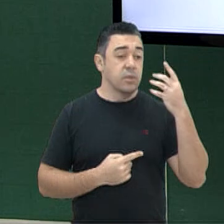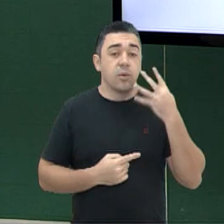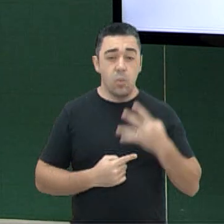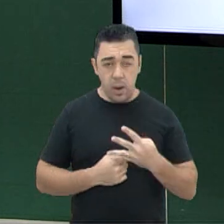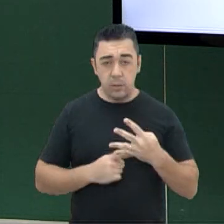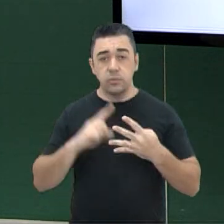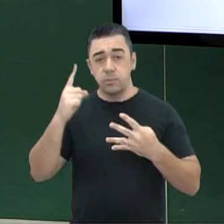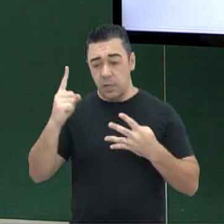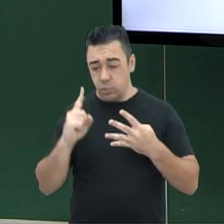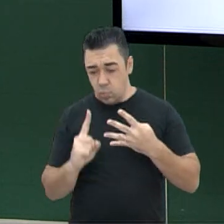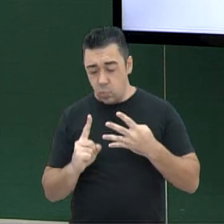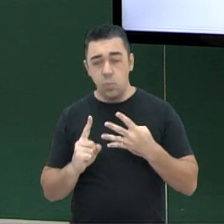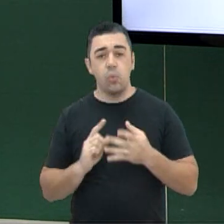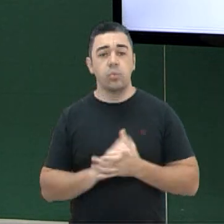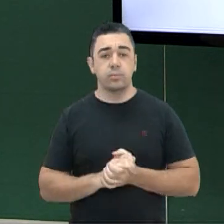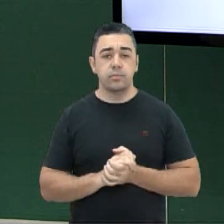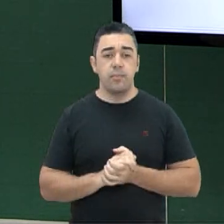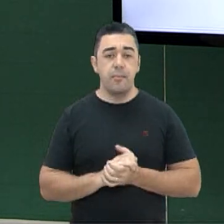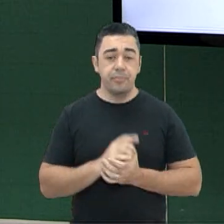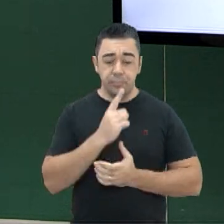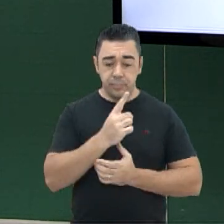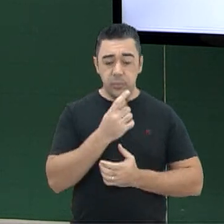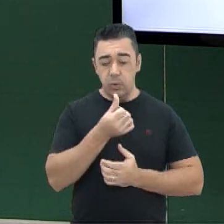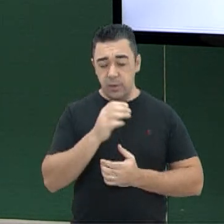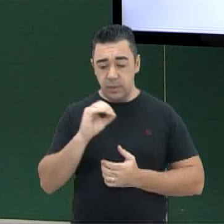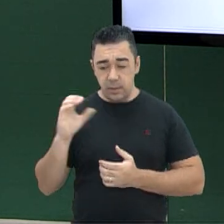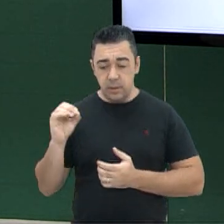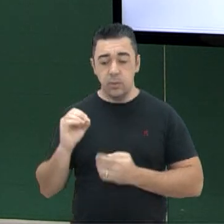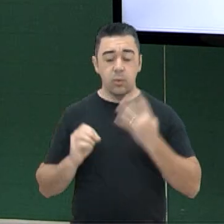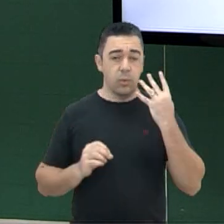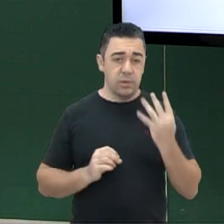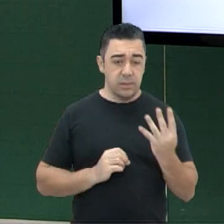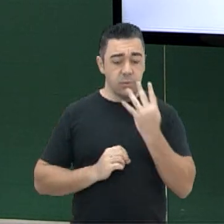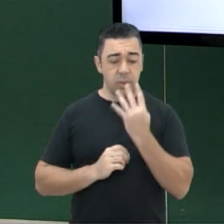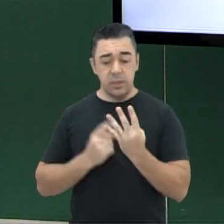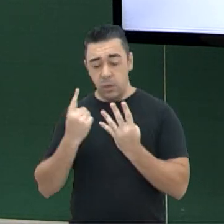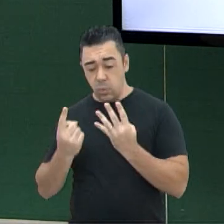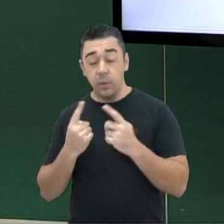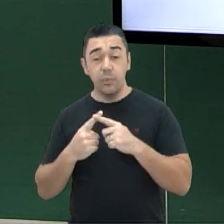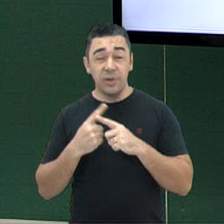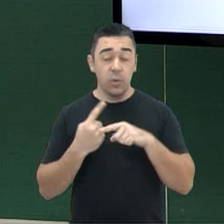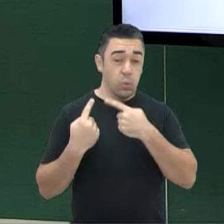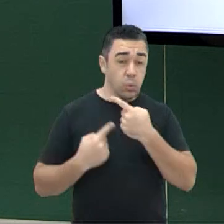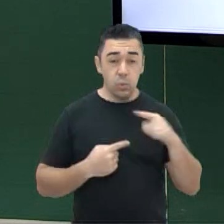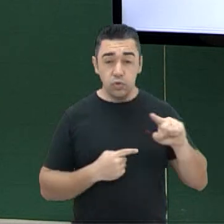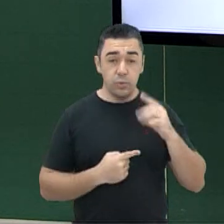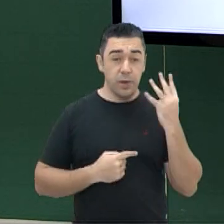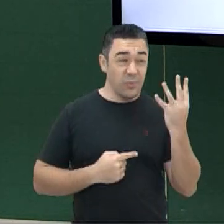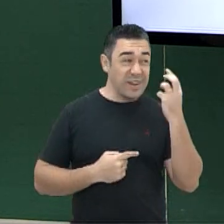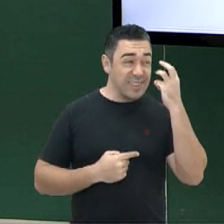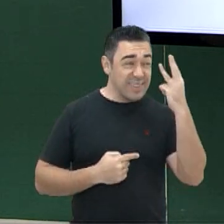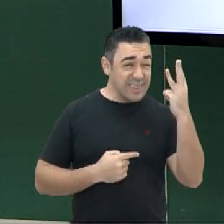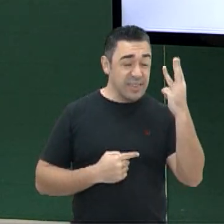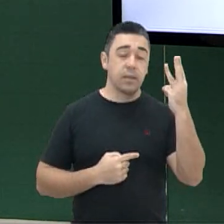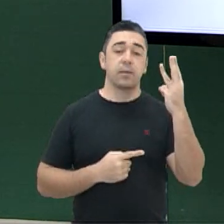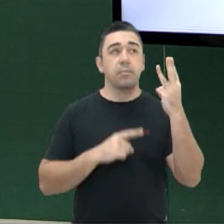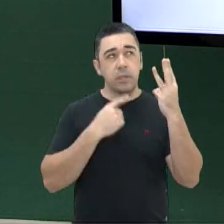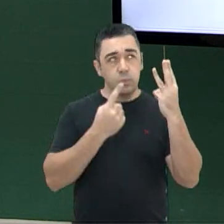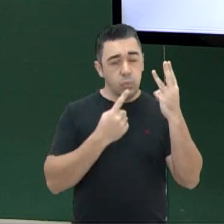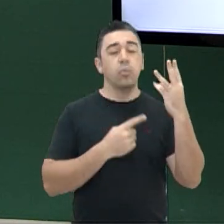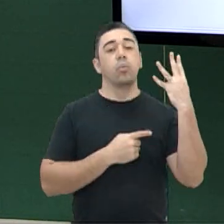final. Aqui de 1.600 eu subtraí 441, porque o número aqui em cima era 43, então